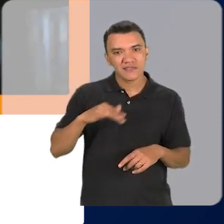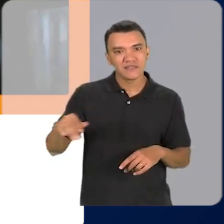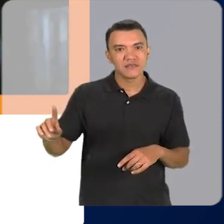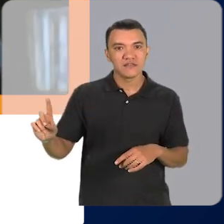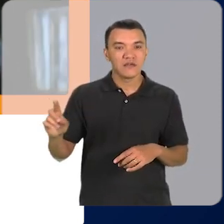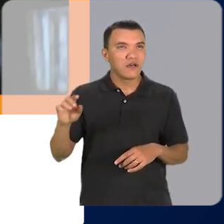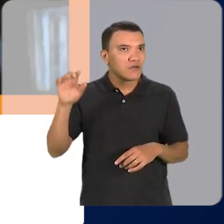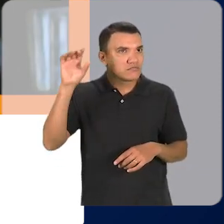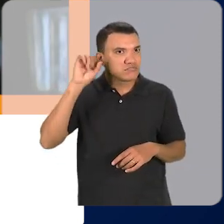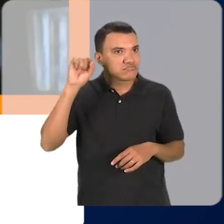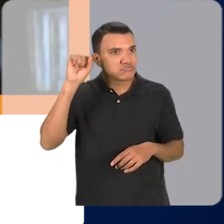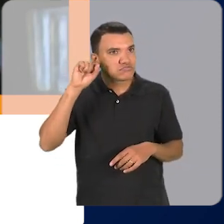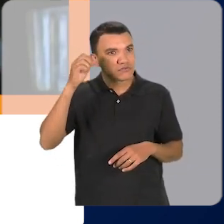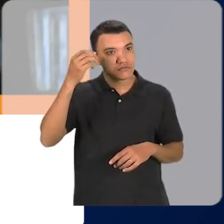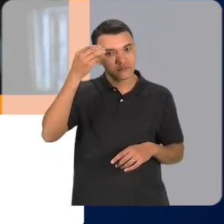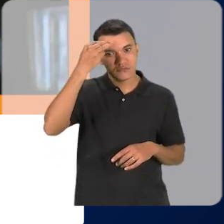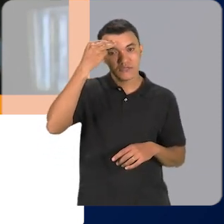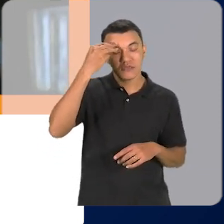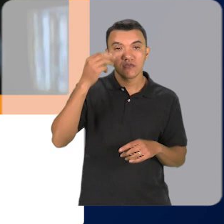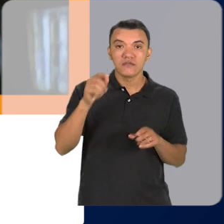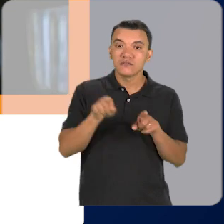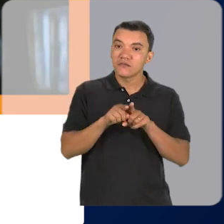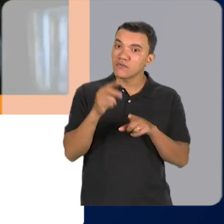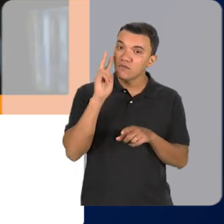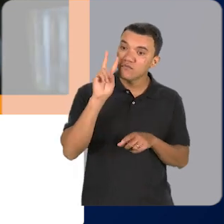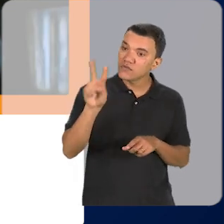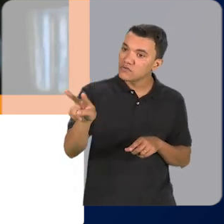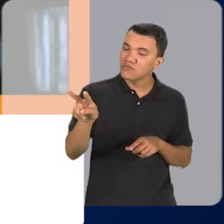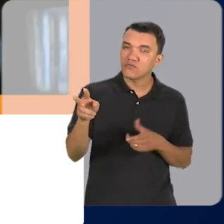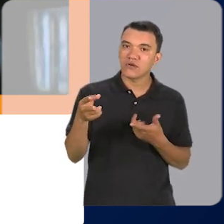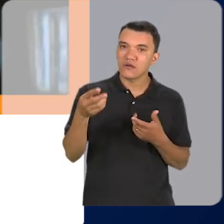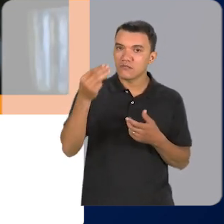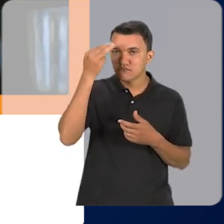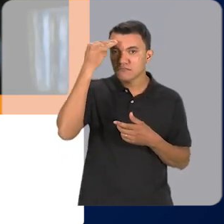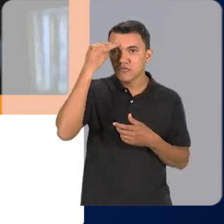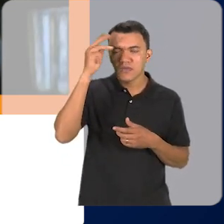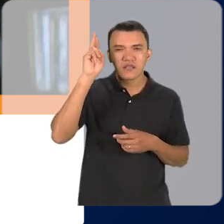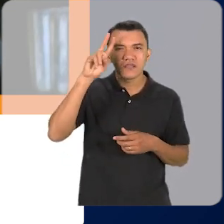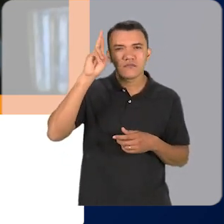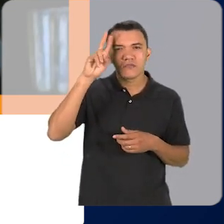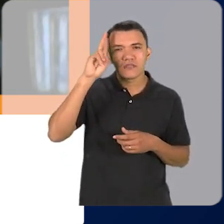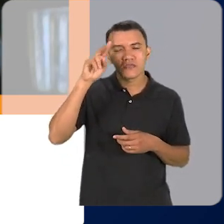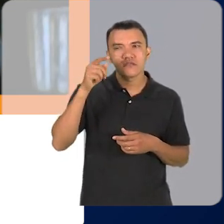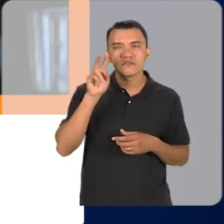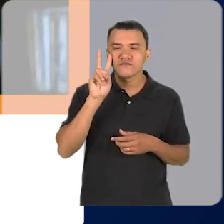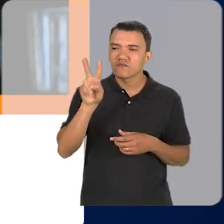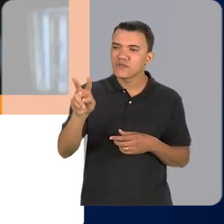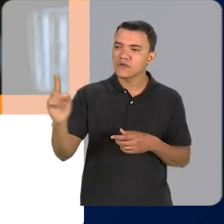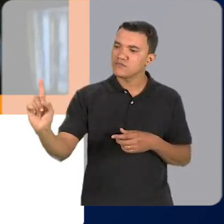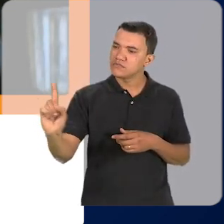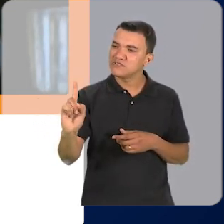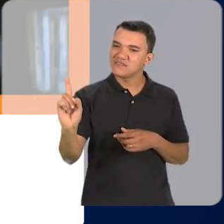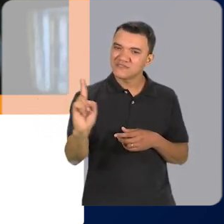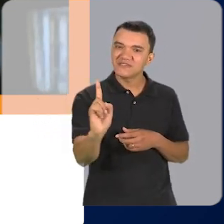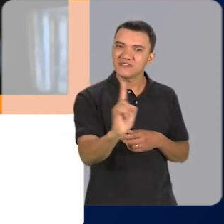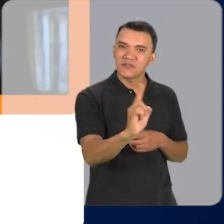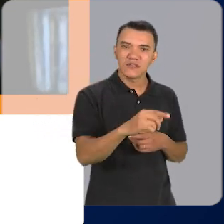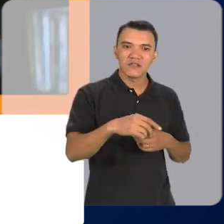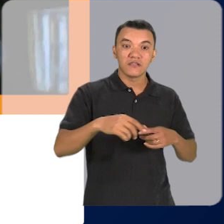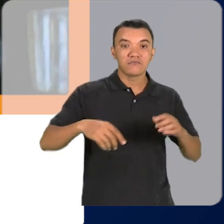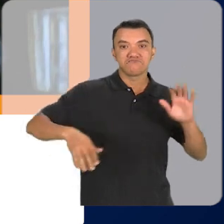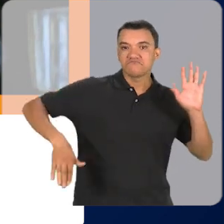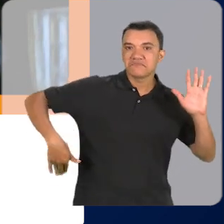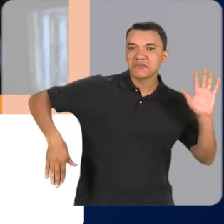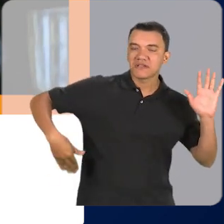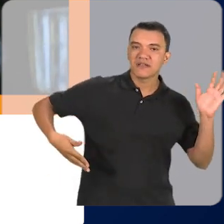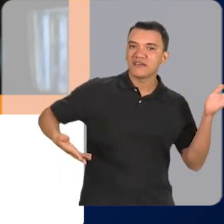memória auditiva, uma memória visual, né, uma memória também lembrando, né, de ver aquelas pessoas passando na praia